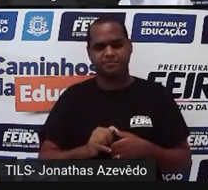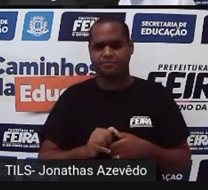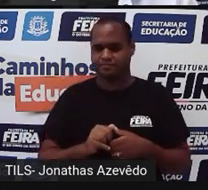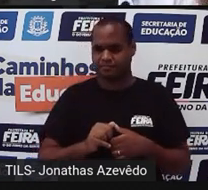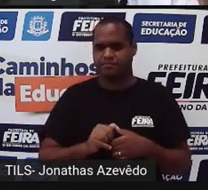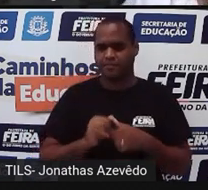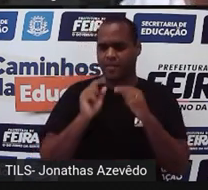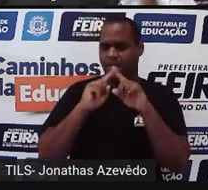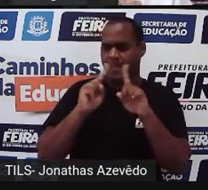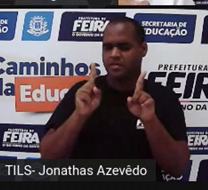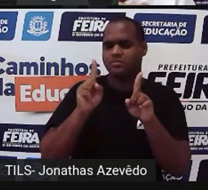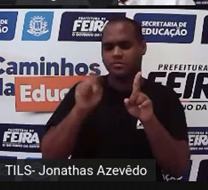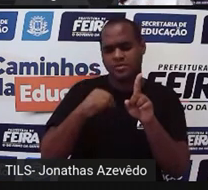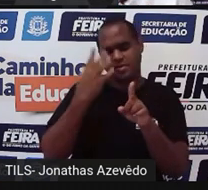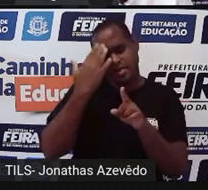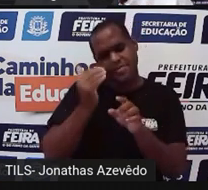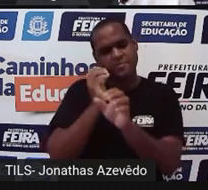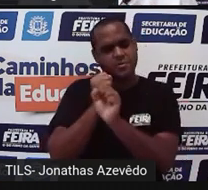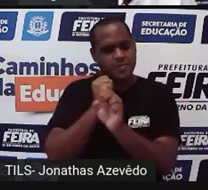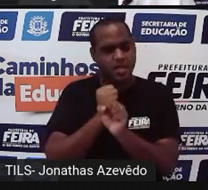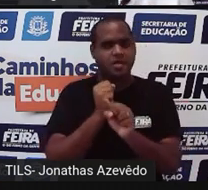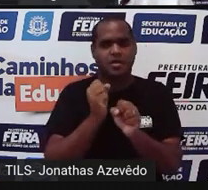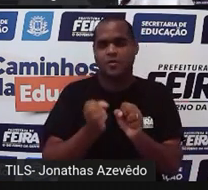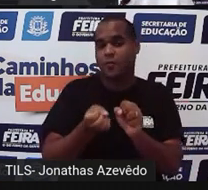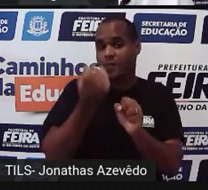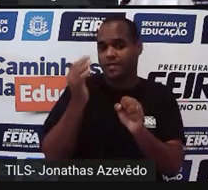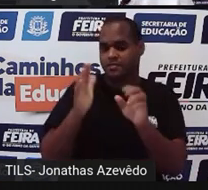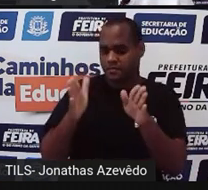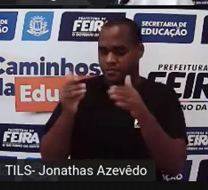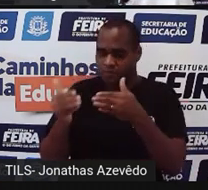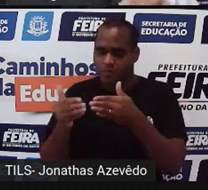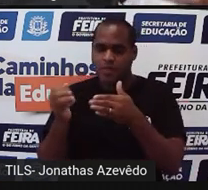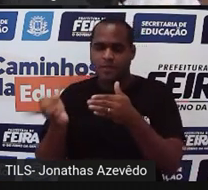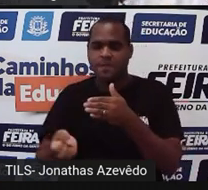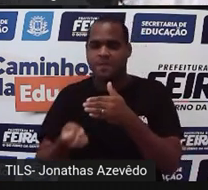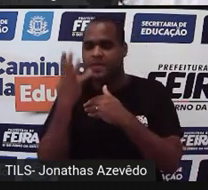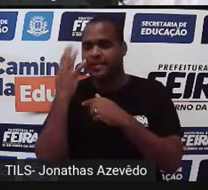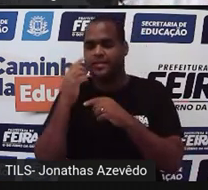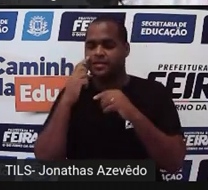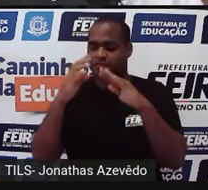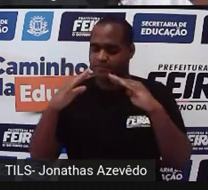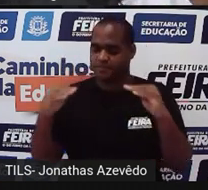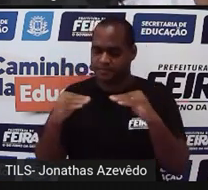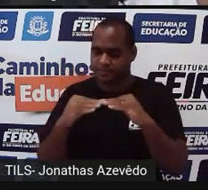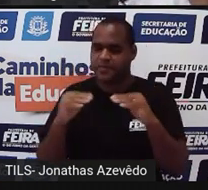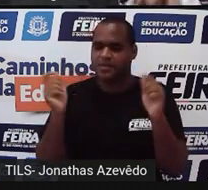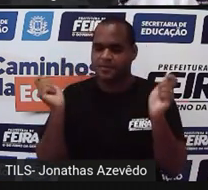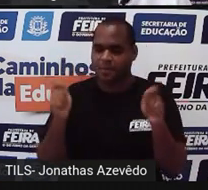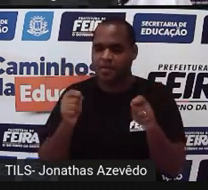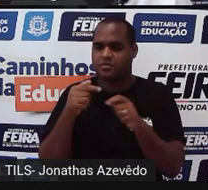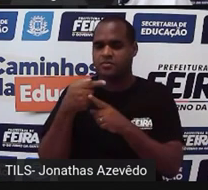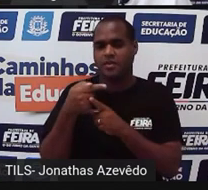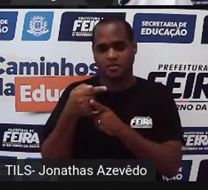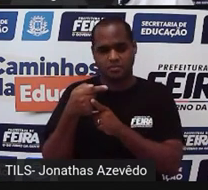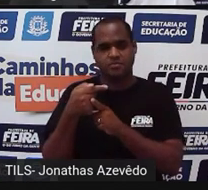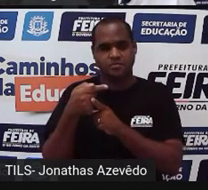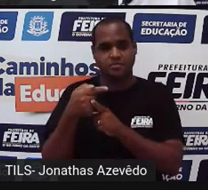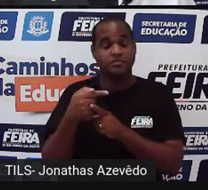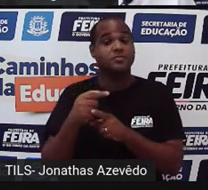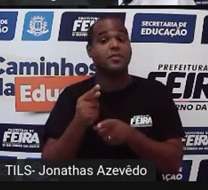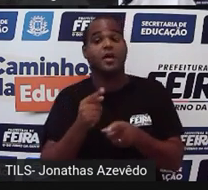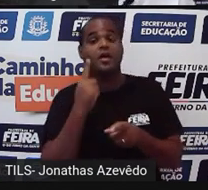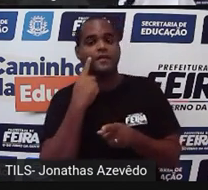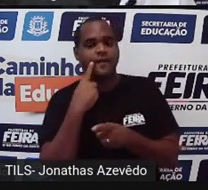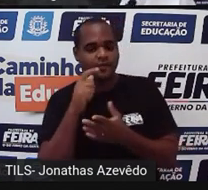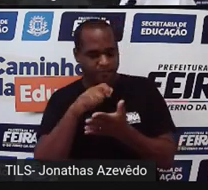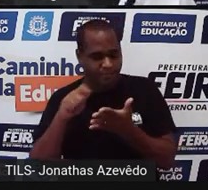sei que se somar a quantidade de cubos com a quantidade de pirâmides, tem que dar 7. Lembra que a gente fez essa anotação?